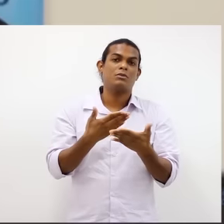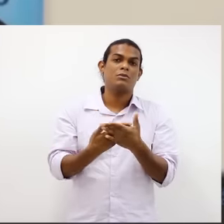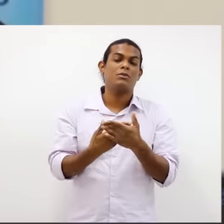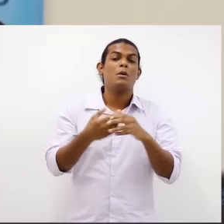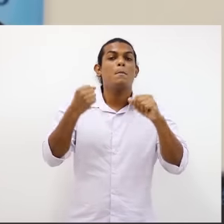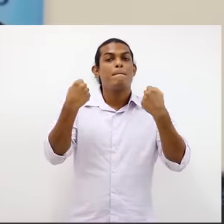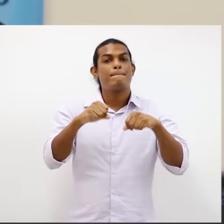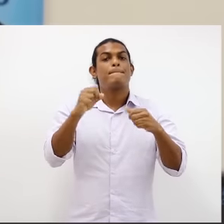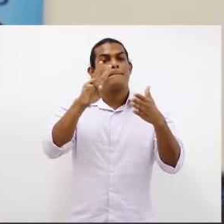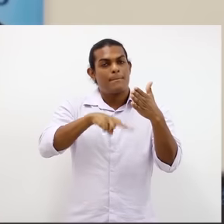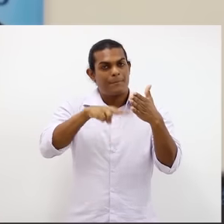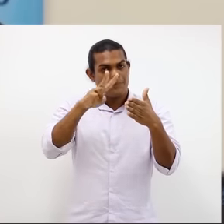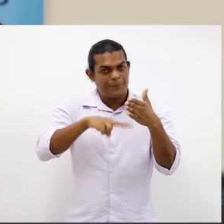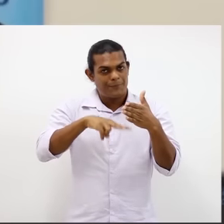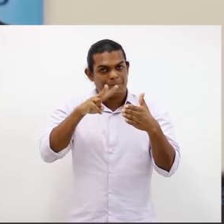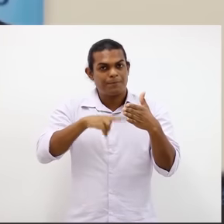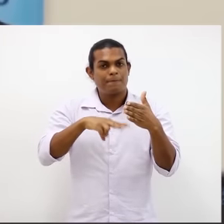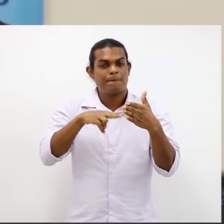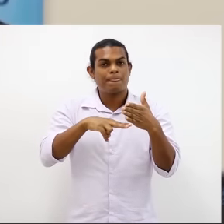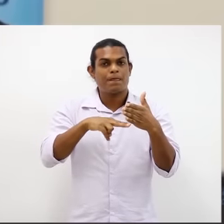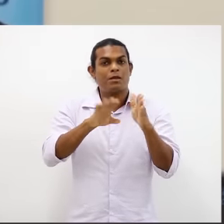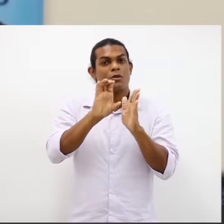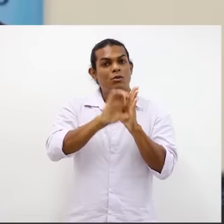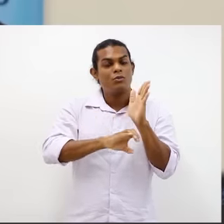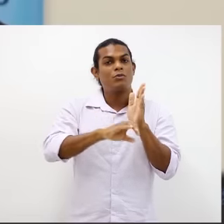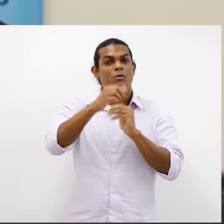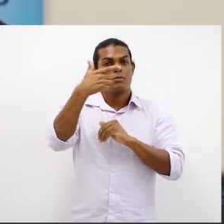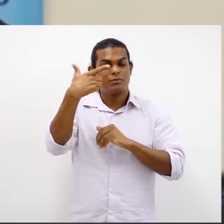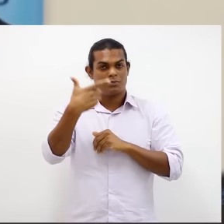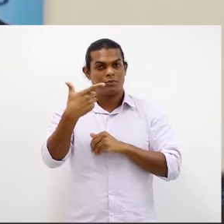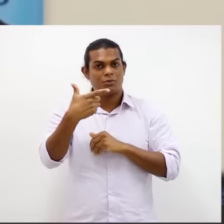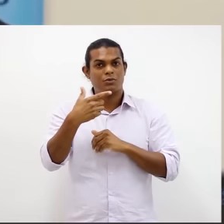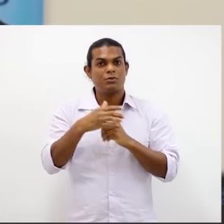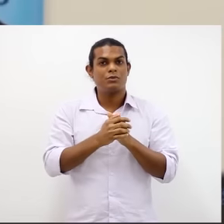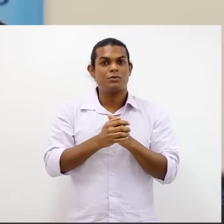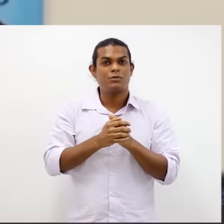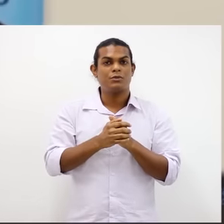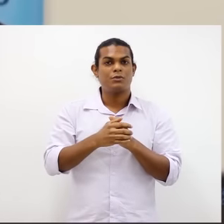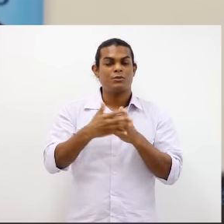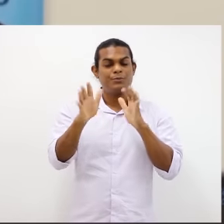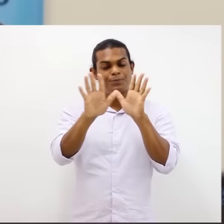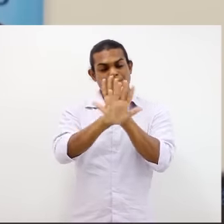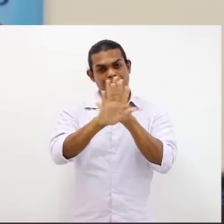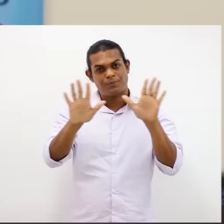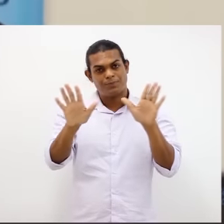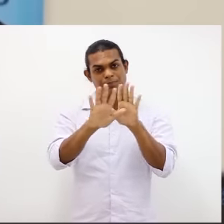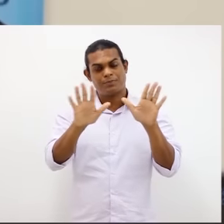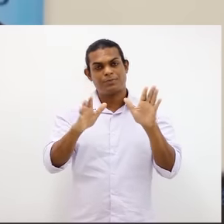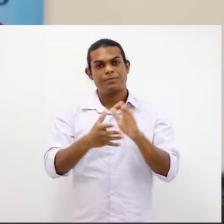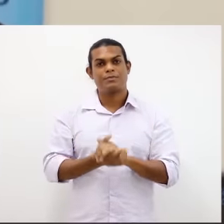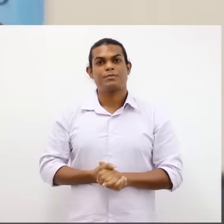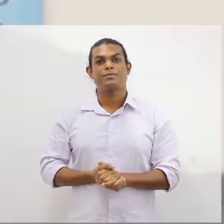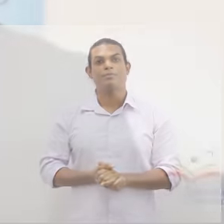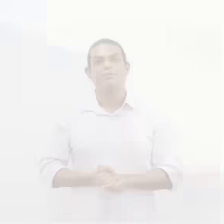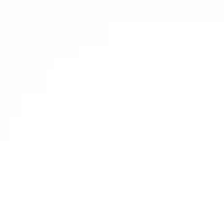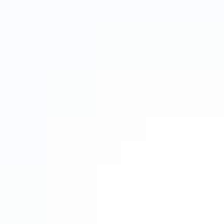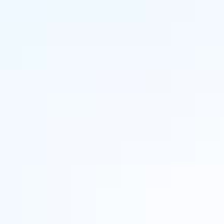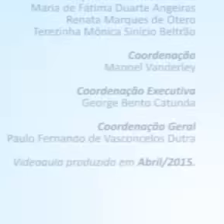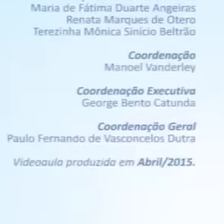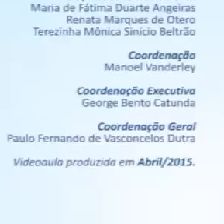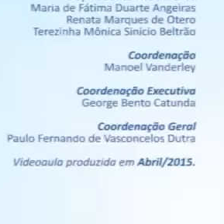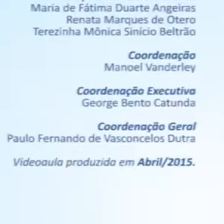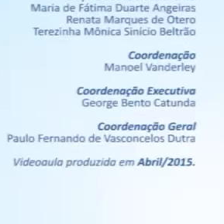Não deixem de ler o caderno no capítulo da competência 2 e sucesso. Esperamos estar junto na próxima competência.